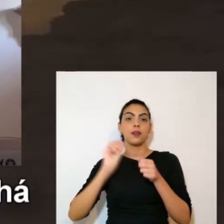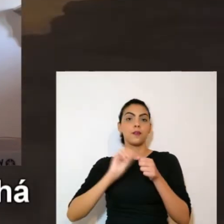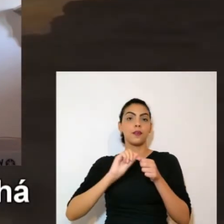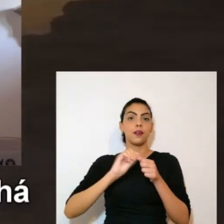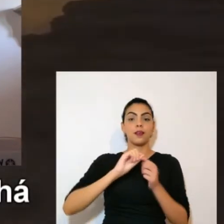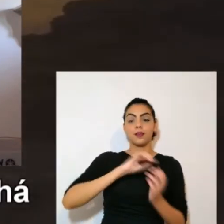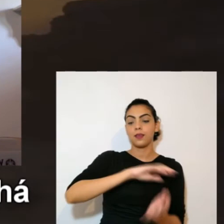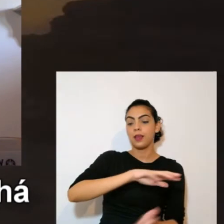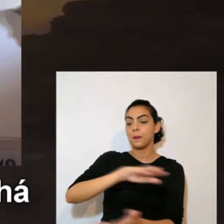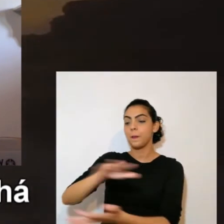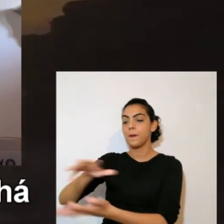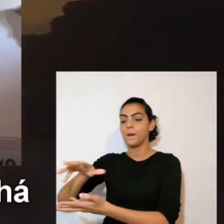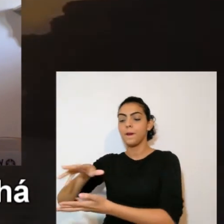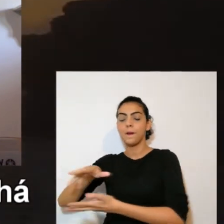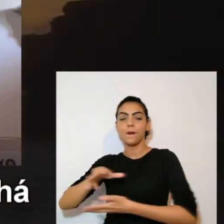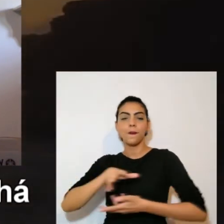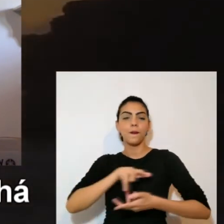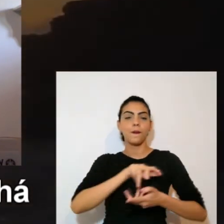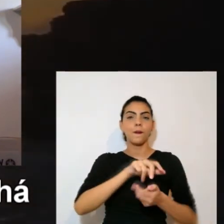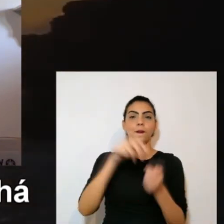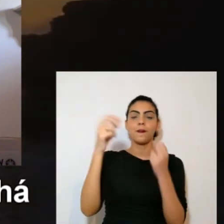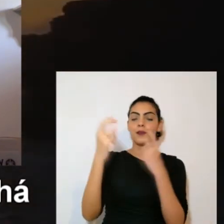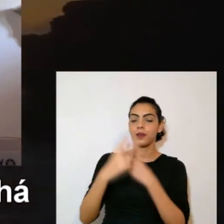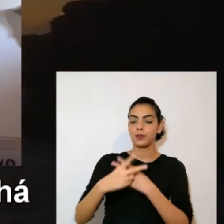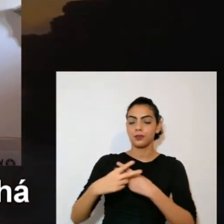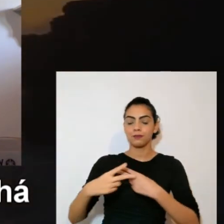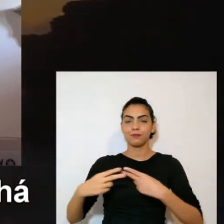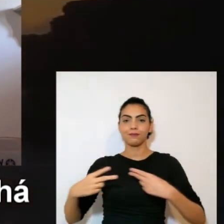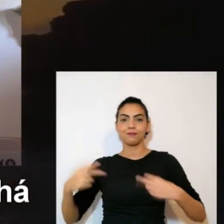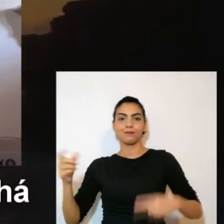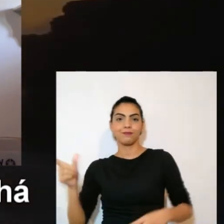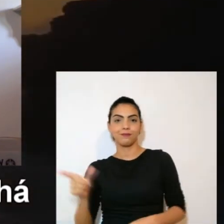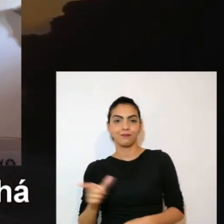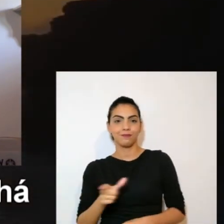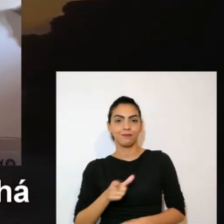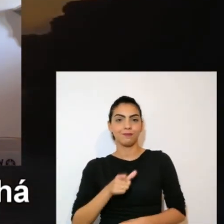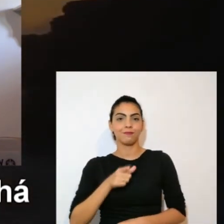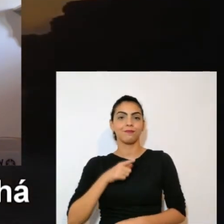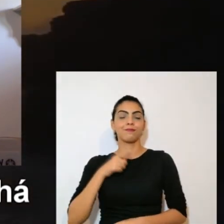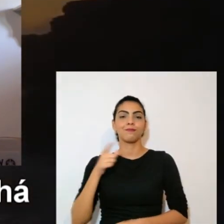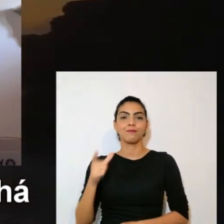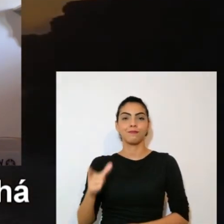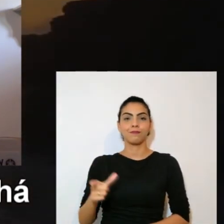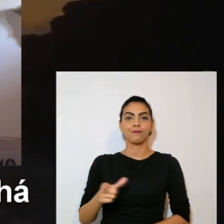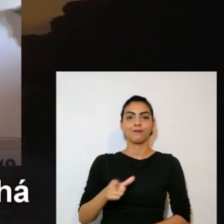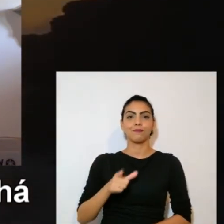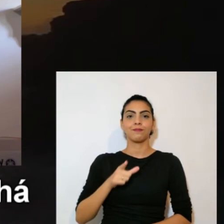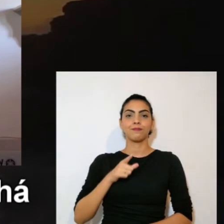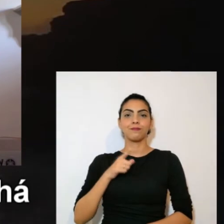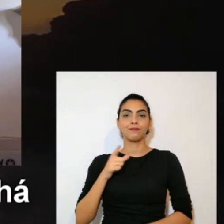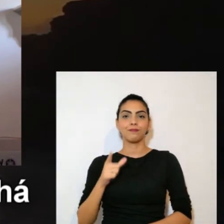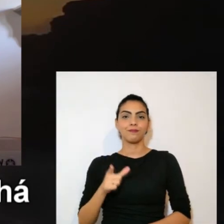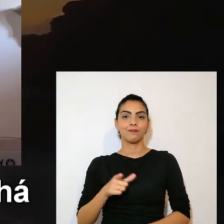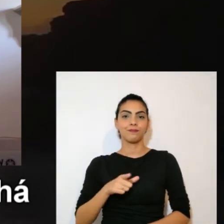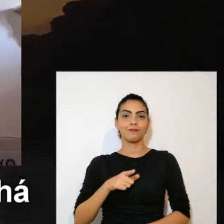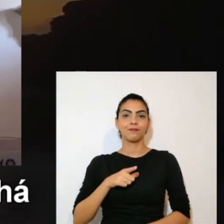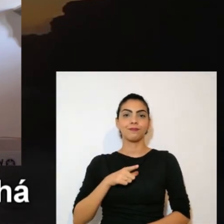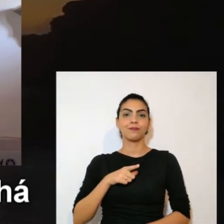Deus, criou o mundo e o que nele há.